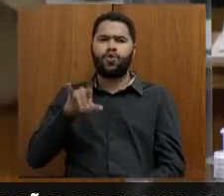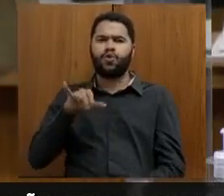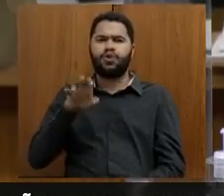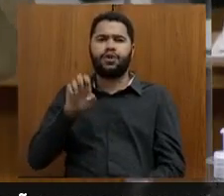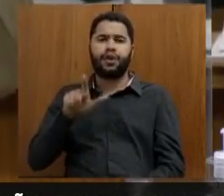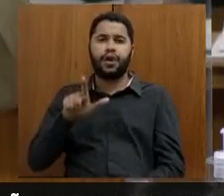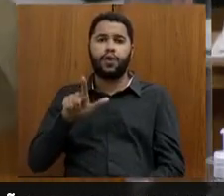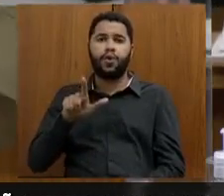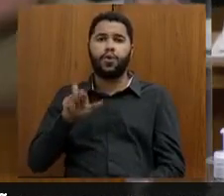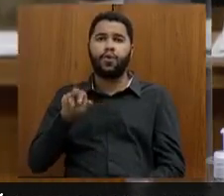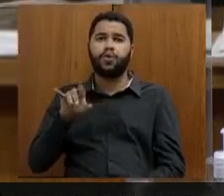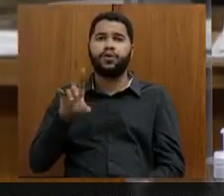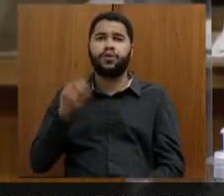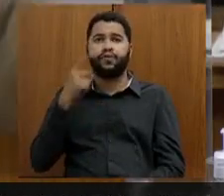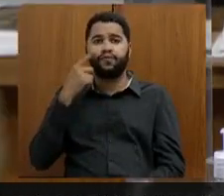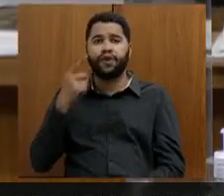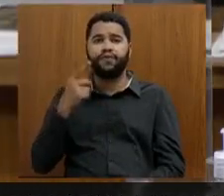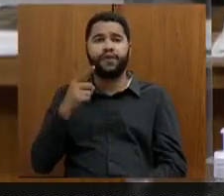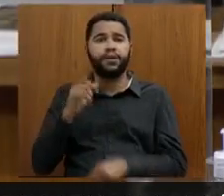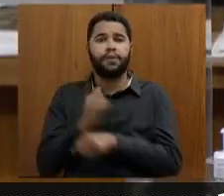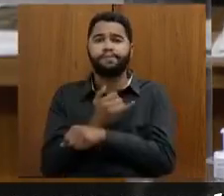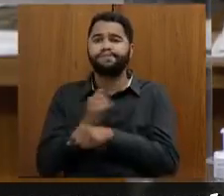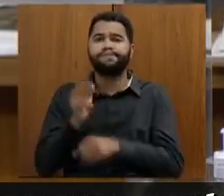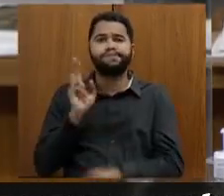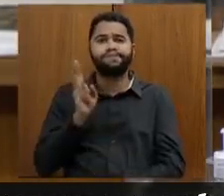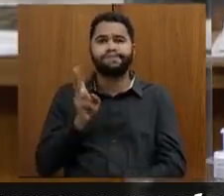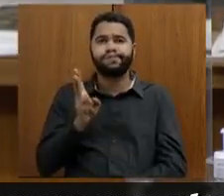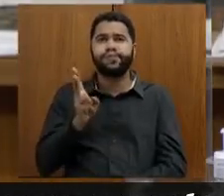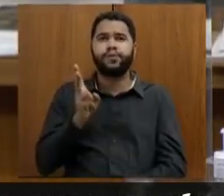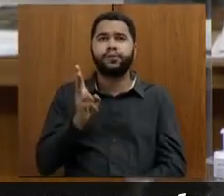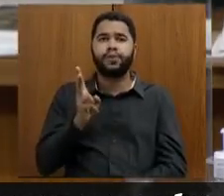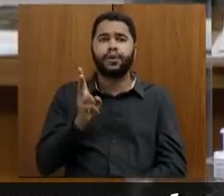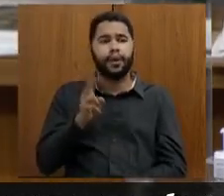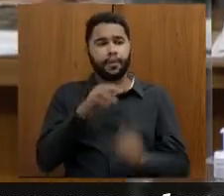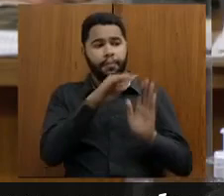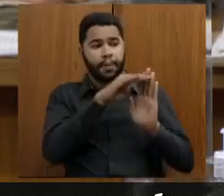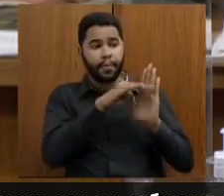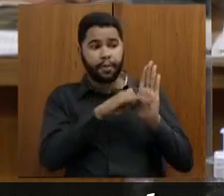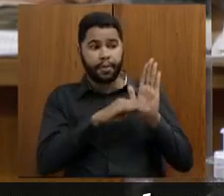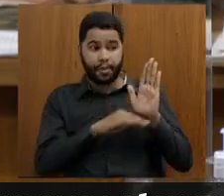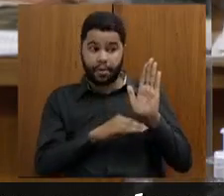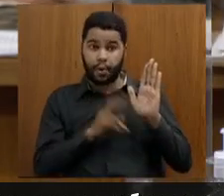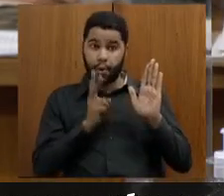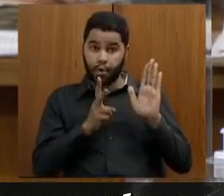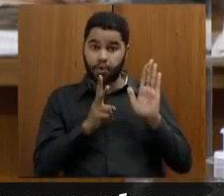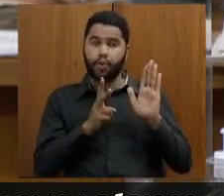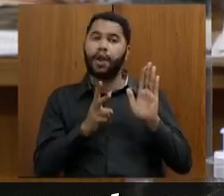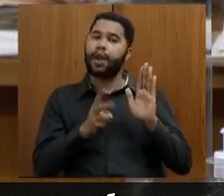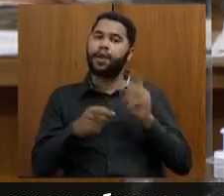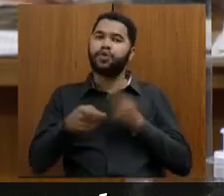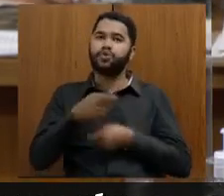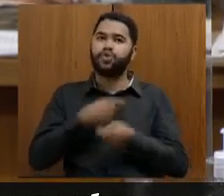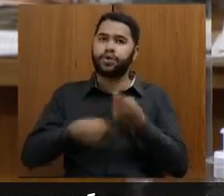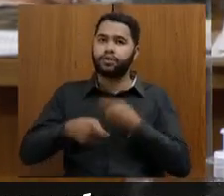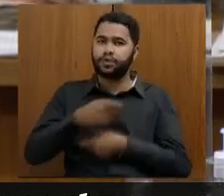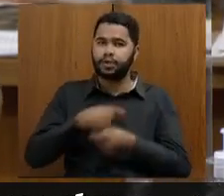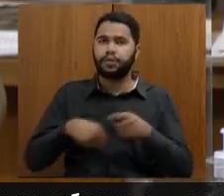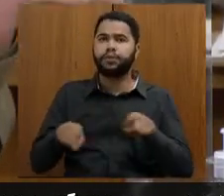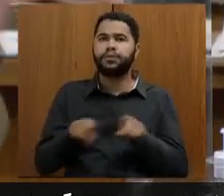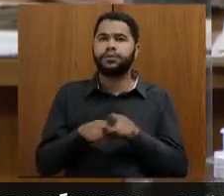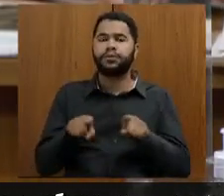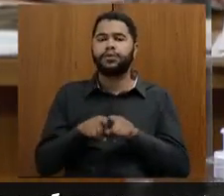trocar o Coronel Rodrigo o senhor vai ver com o plano estratégico vai seguir aquele que seguiu o plano estratégico então é gestão